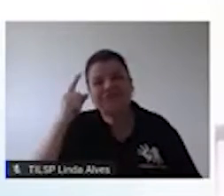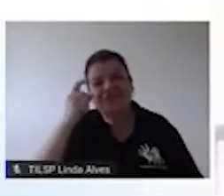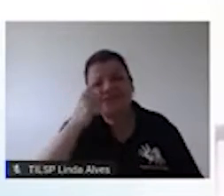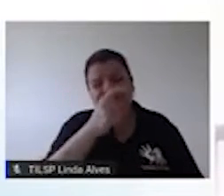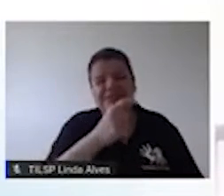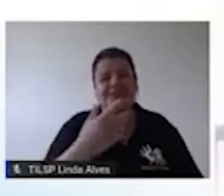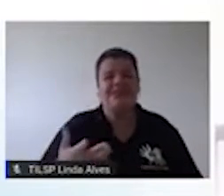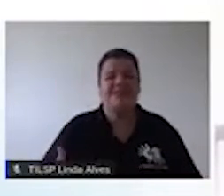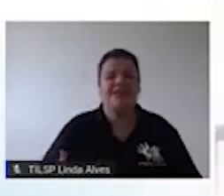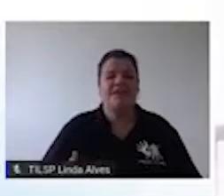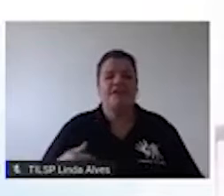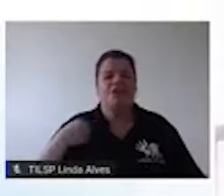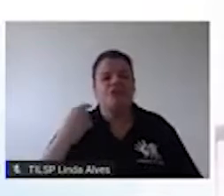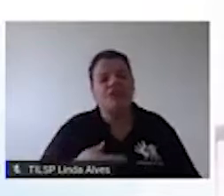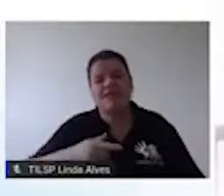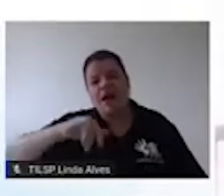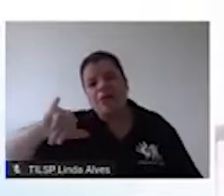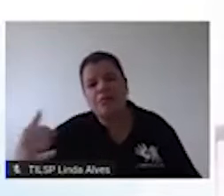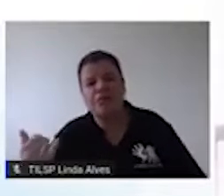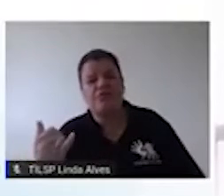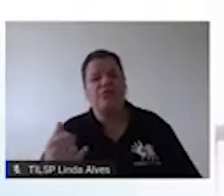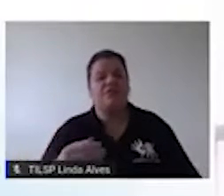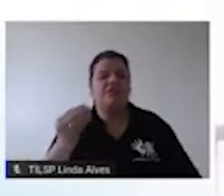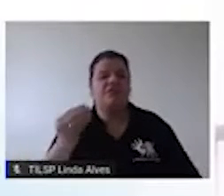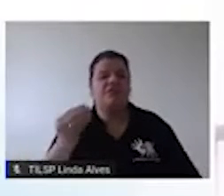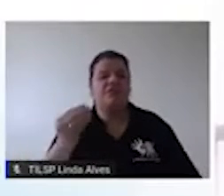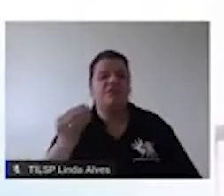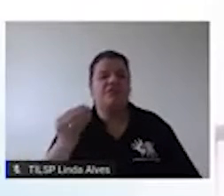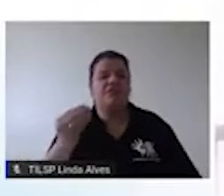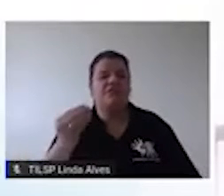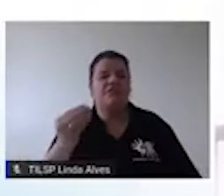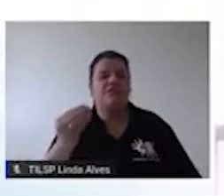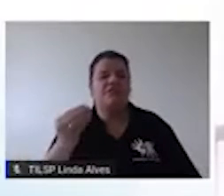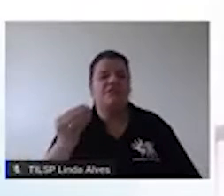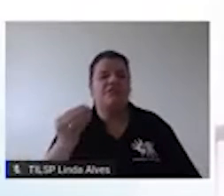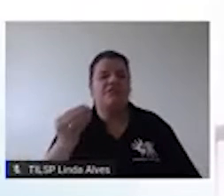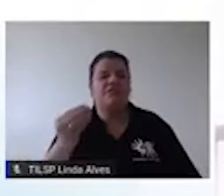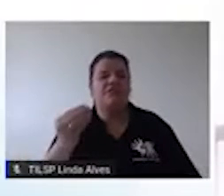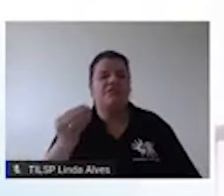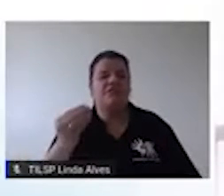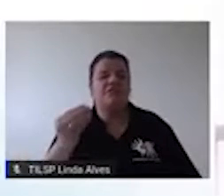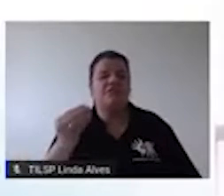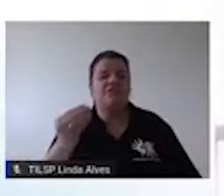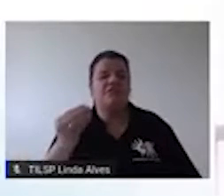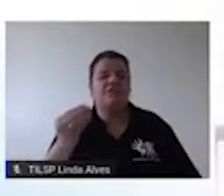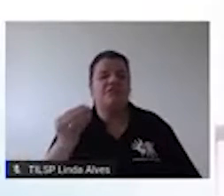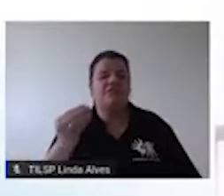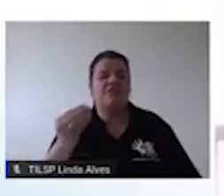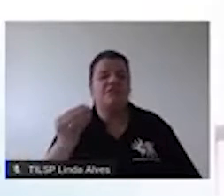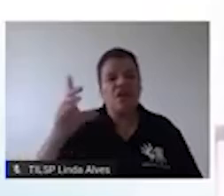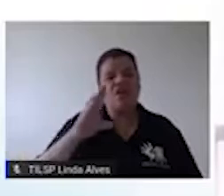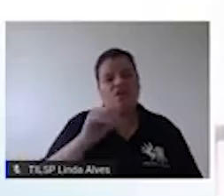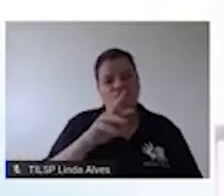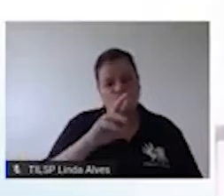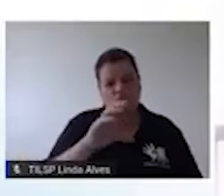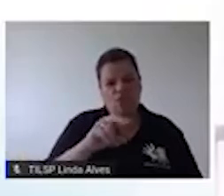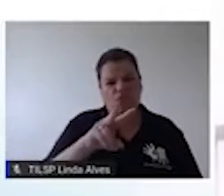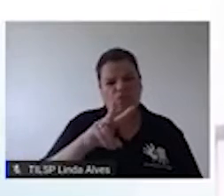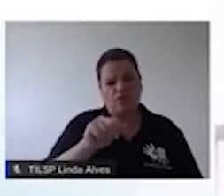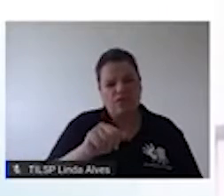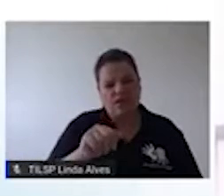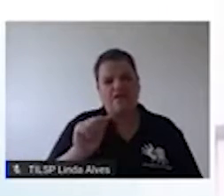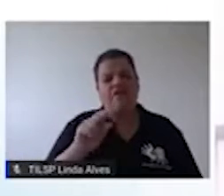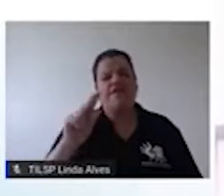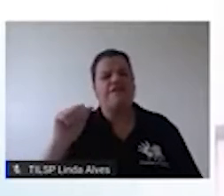invés de podermos aproveitar o fato de termos já uma vacina, que é o caso da Coronavac, em situação de